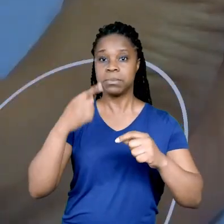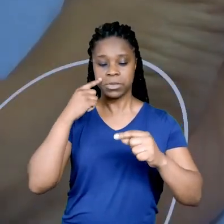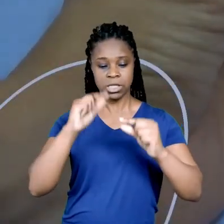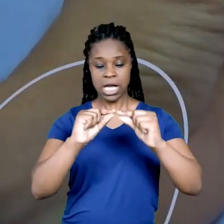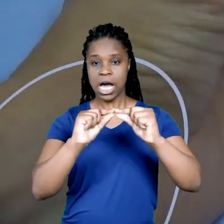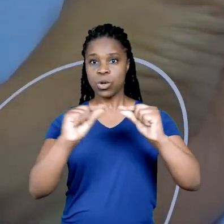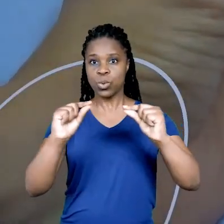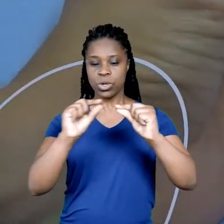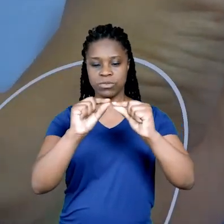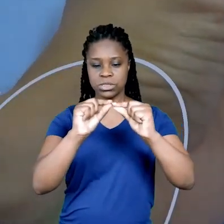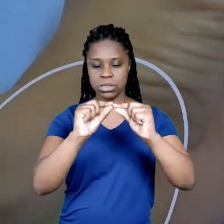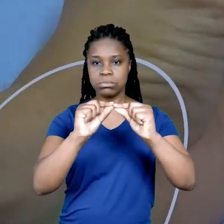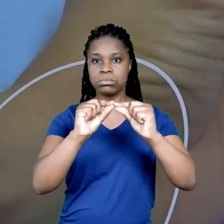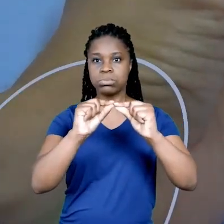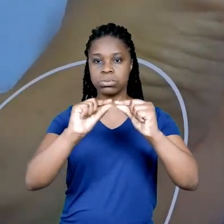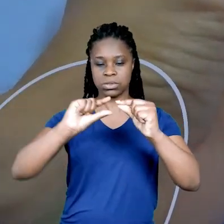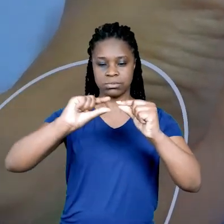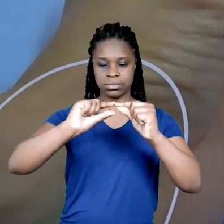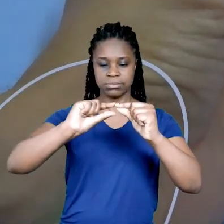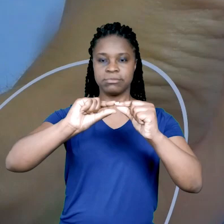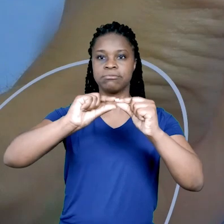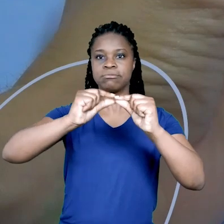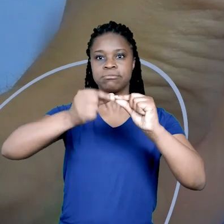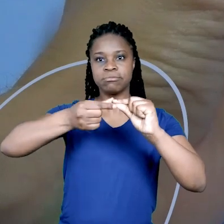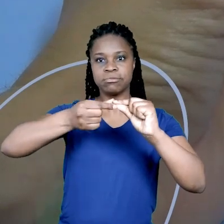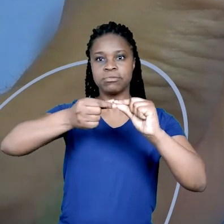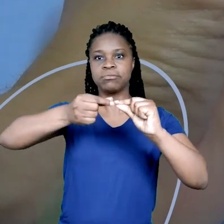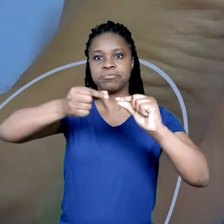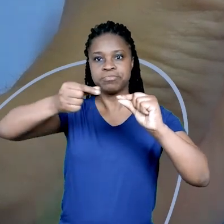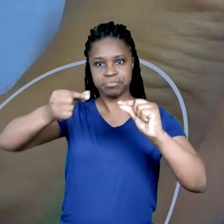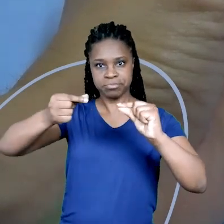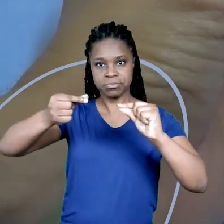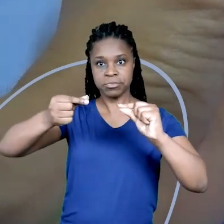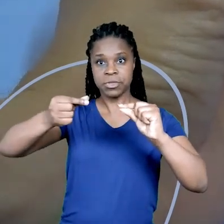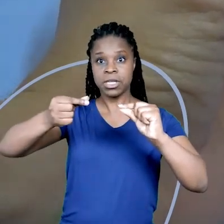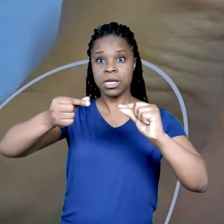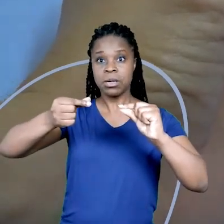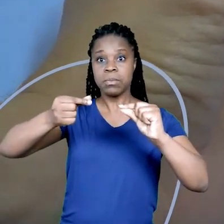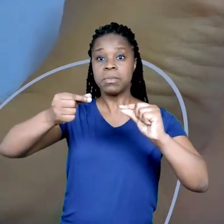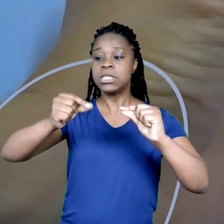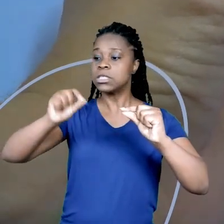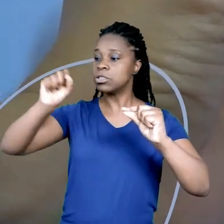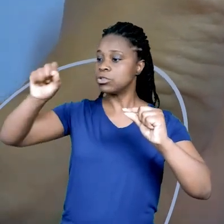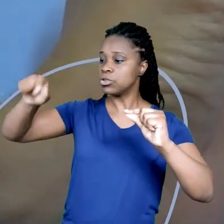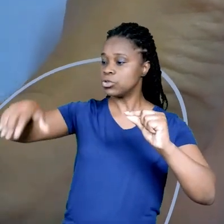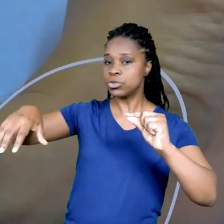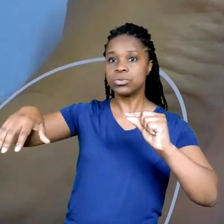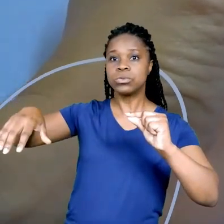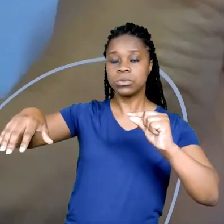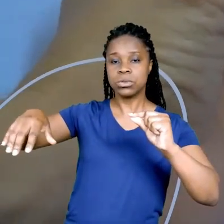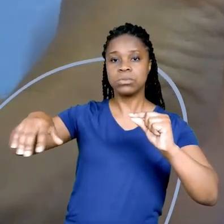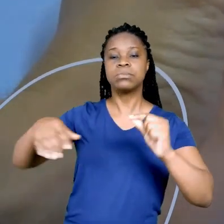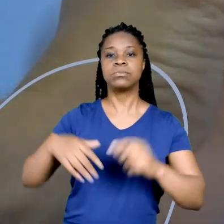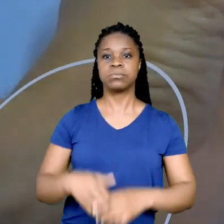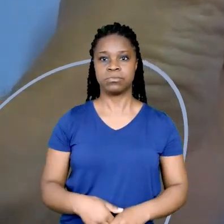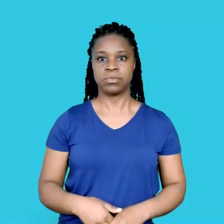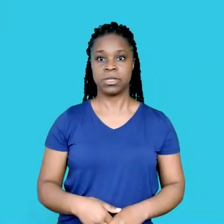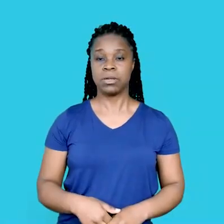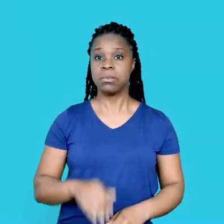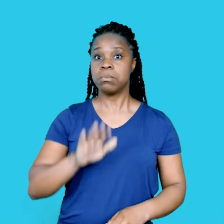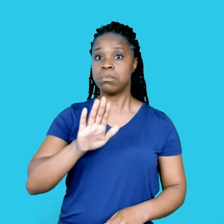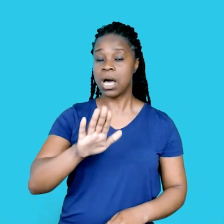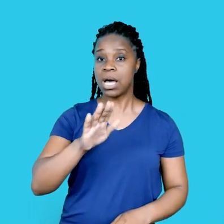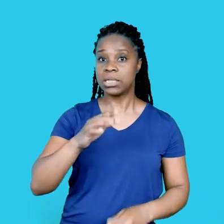agulha utilizando a tampa externa para desrosqueá-la. Descarte a agulha e recoloque a tampa da caneta.